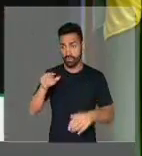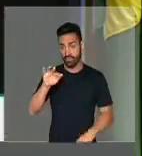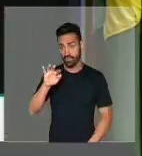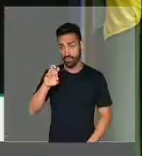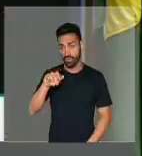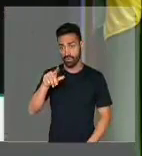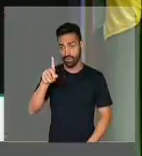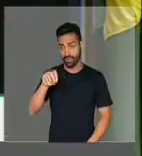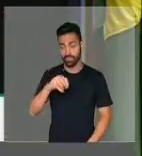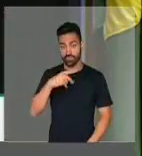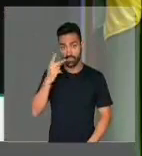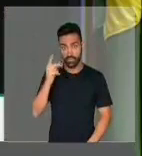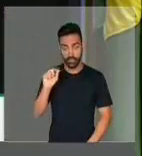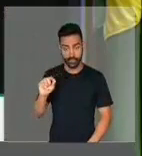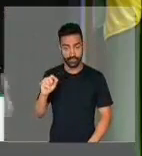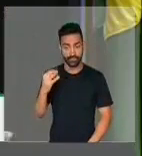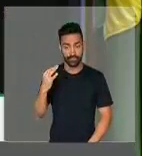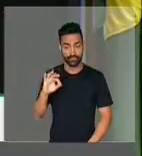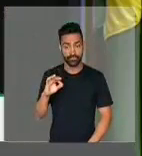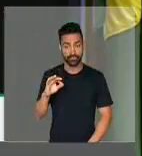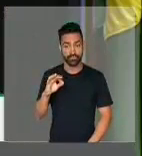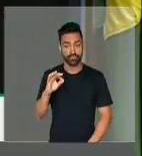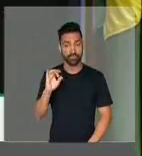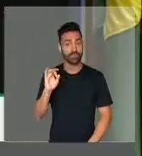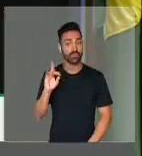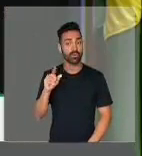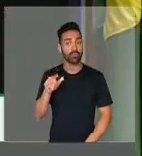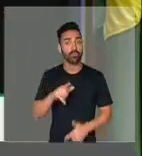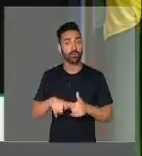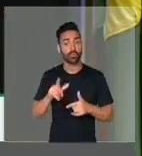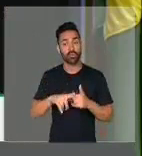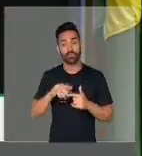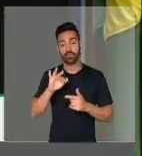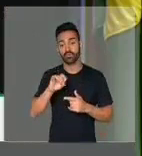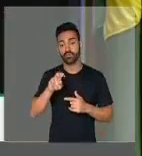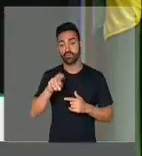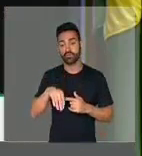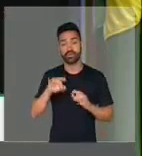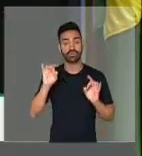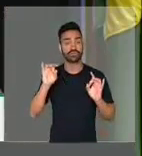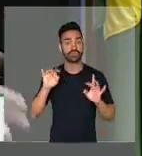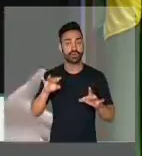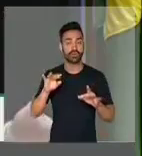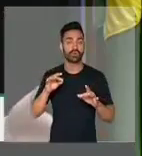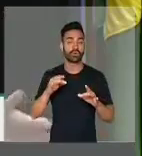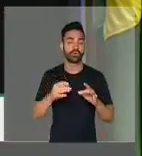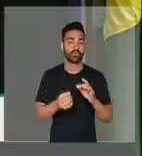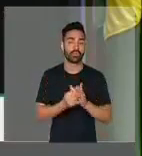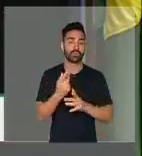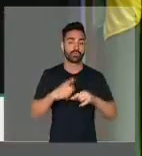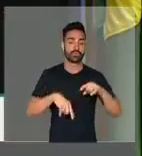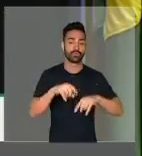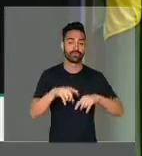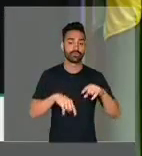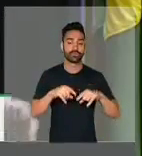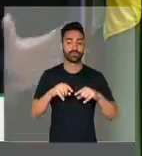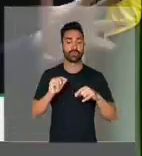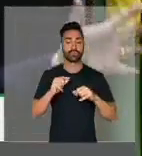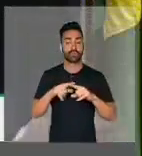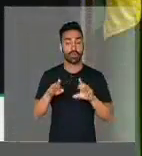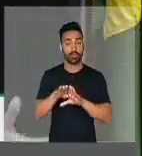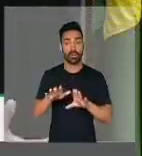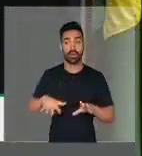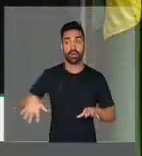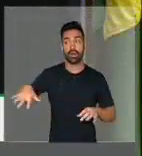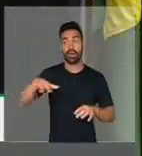queria cumprimentar aqui da Biquim, não só o problema é que as Fafens não produzem só matéria-prima, insumo para a indústria de fertilizante, não. O polo